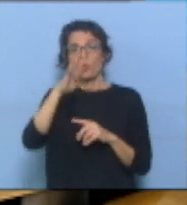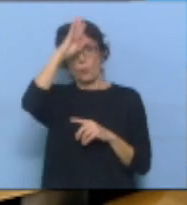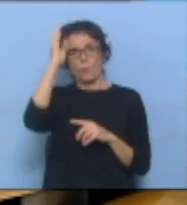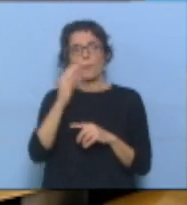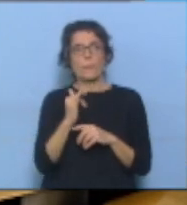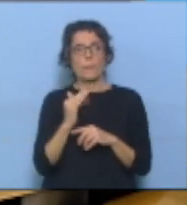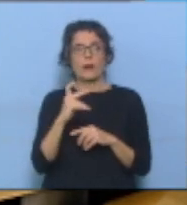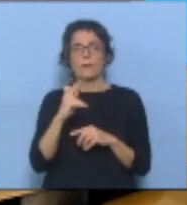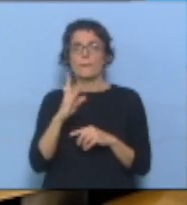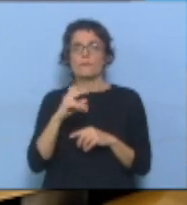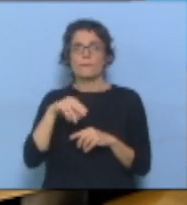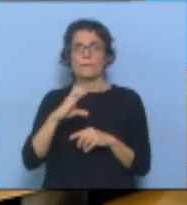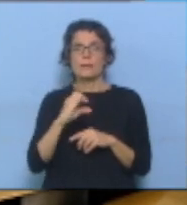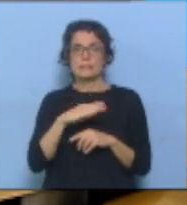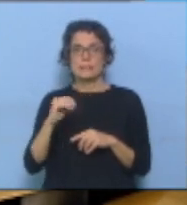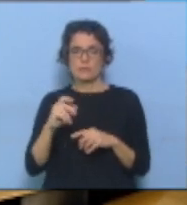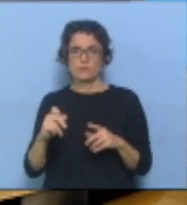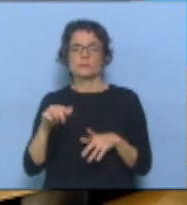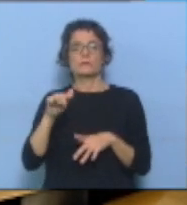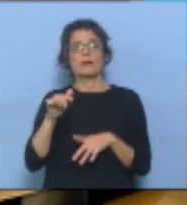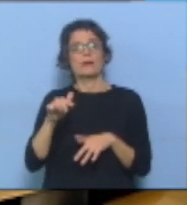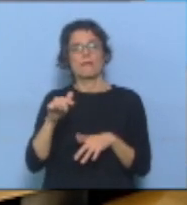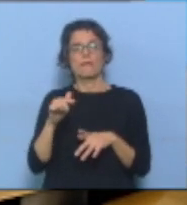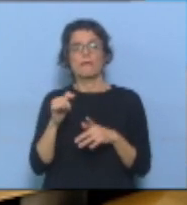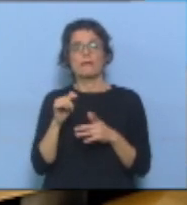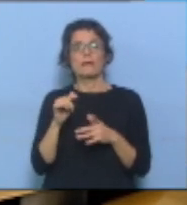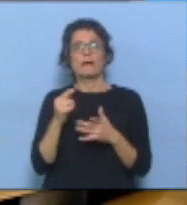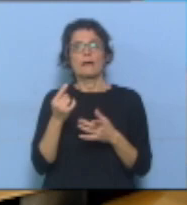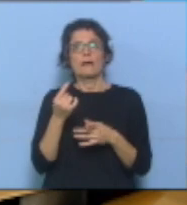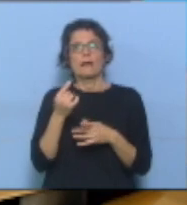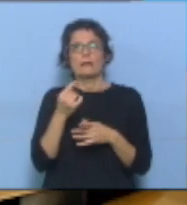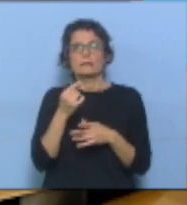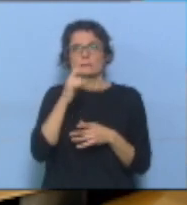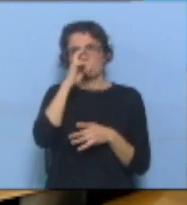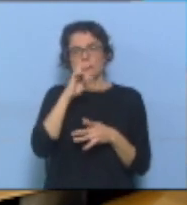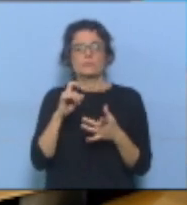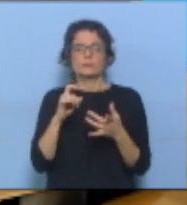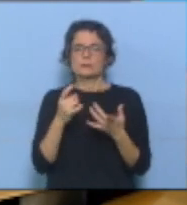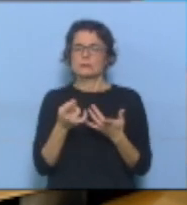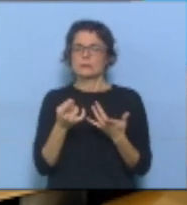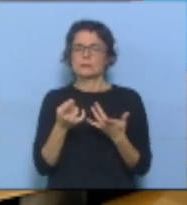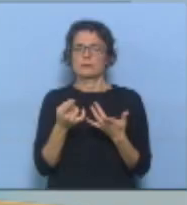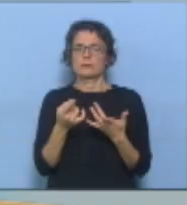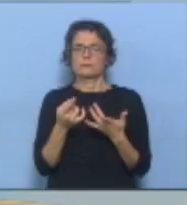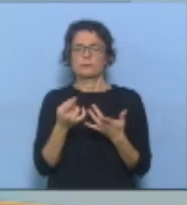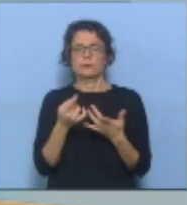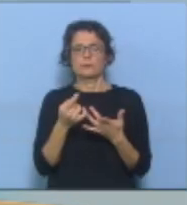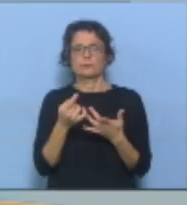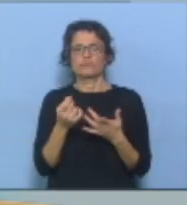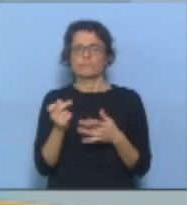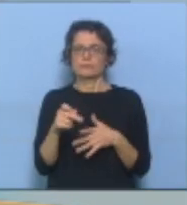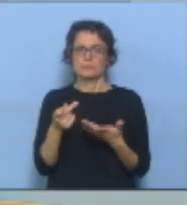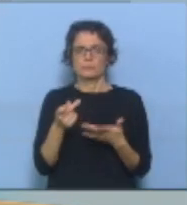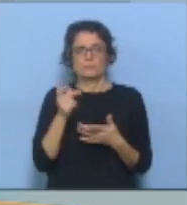do Rato, com o Padre Tolentino, e claro que estes 3 fatores tiveram imensa importância e foram, de certeza,